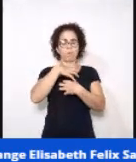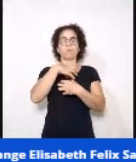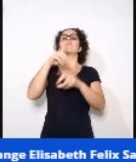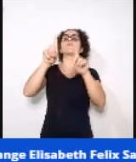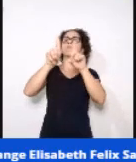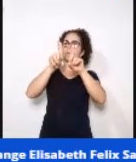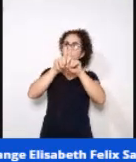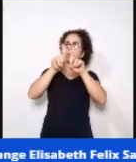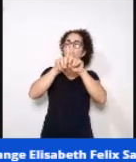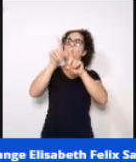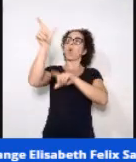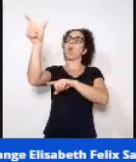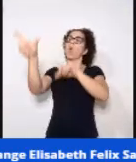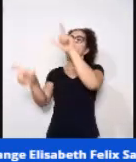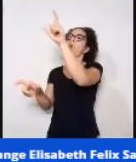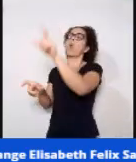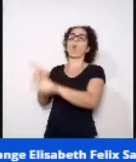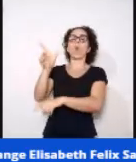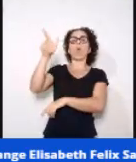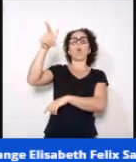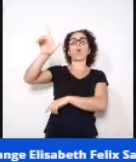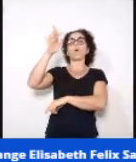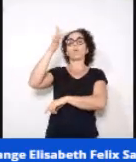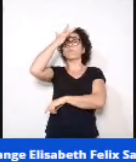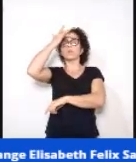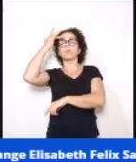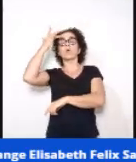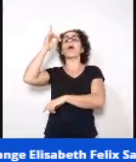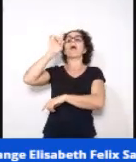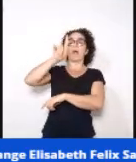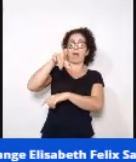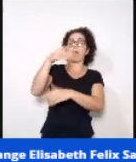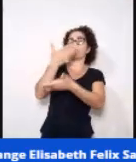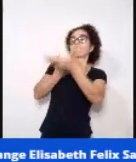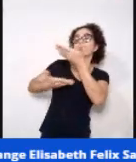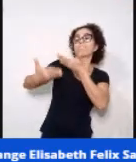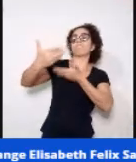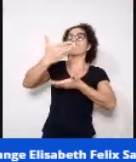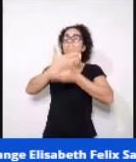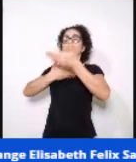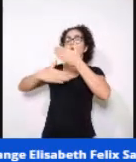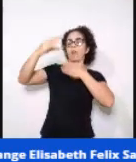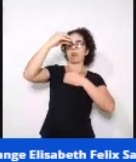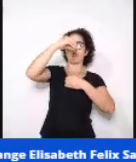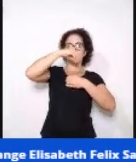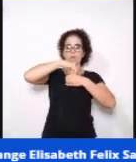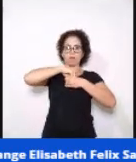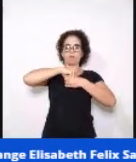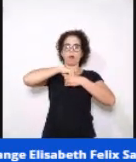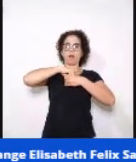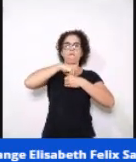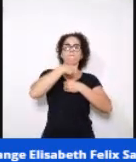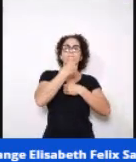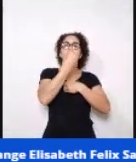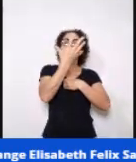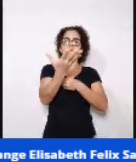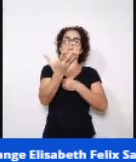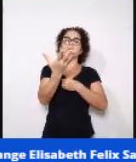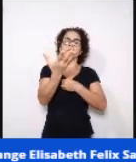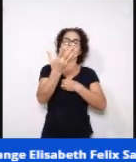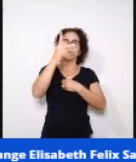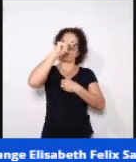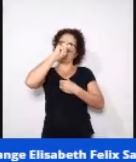elas. Ou seja, é um exercício de relação intra e interpessoal. Lembrando vocês que eu